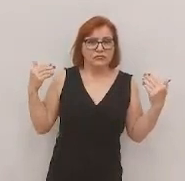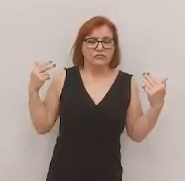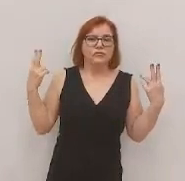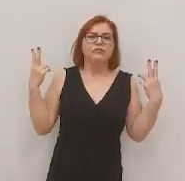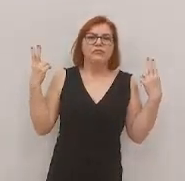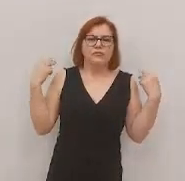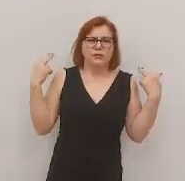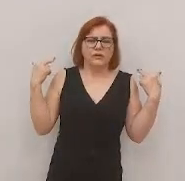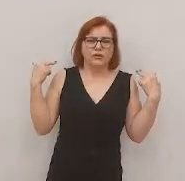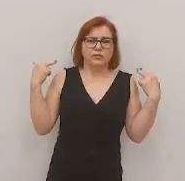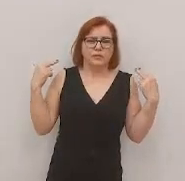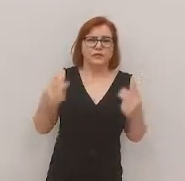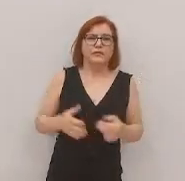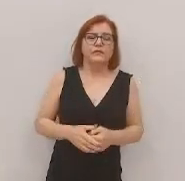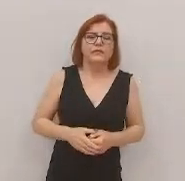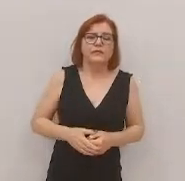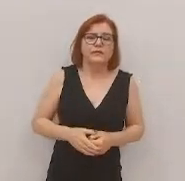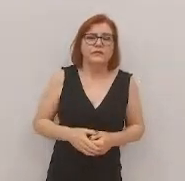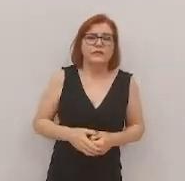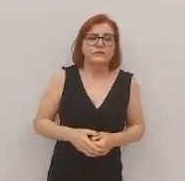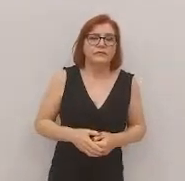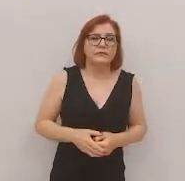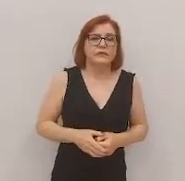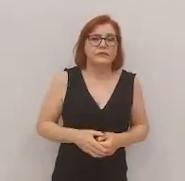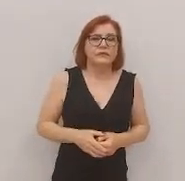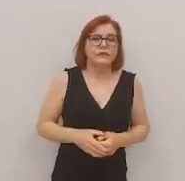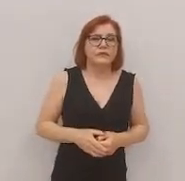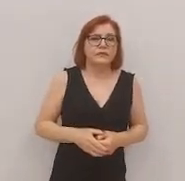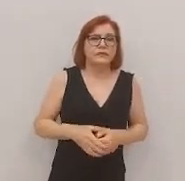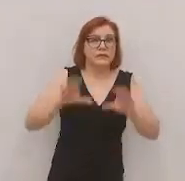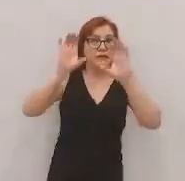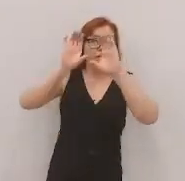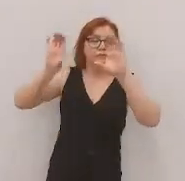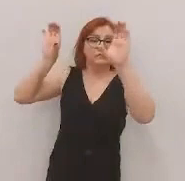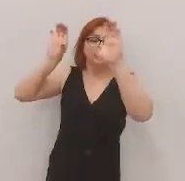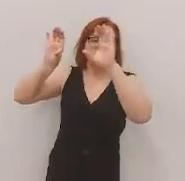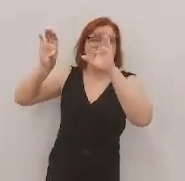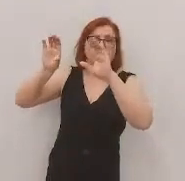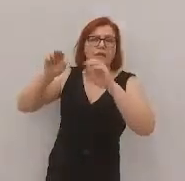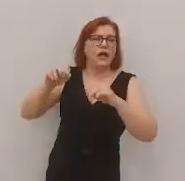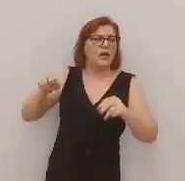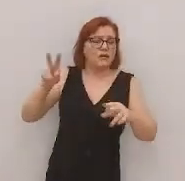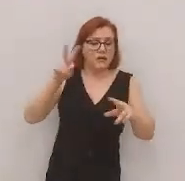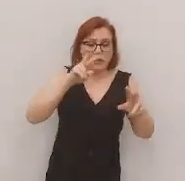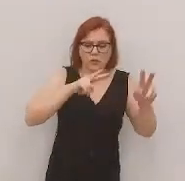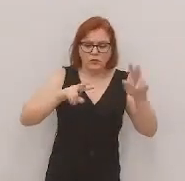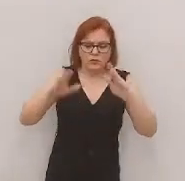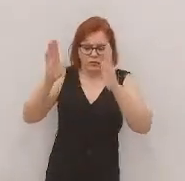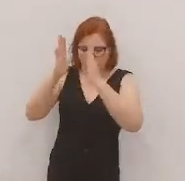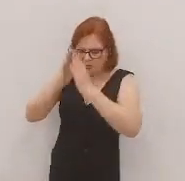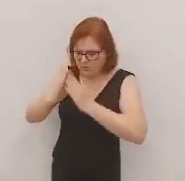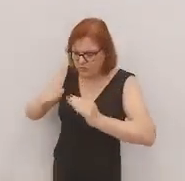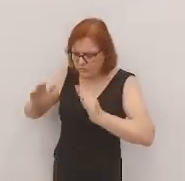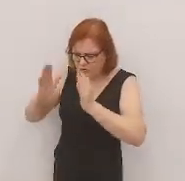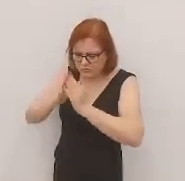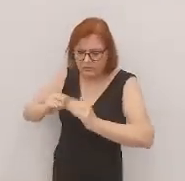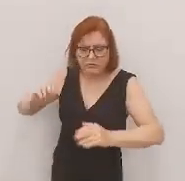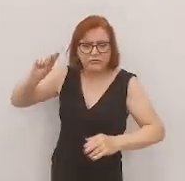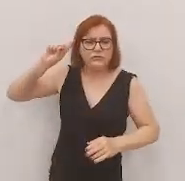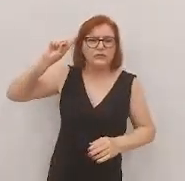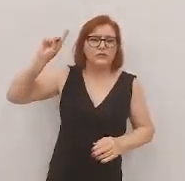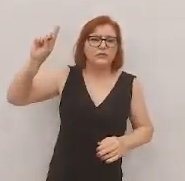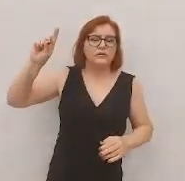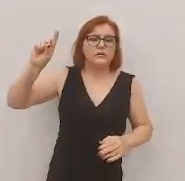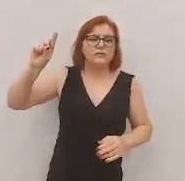no Santo dos Santos. Era adoração. Cuidava da adoração de Deus.